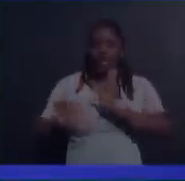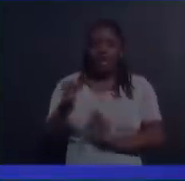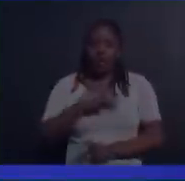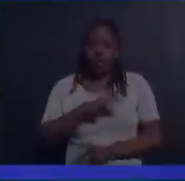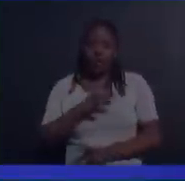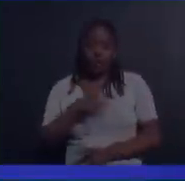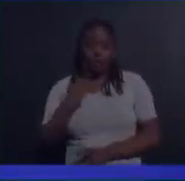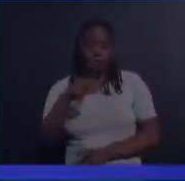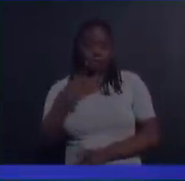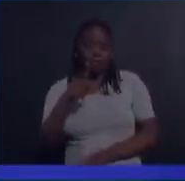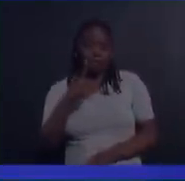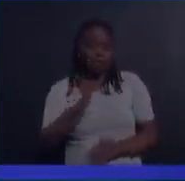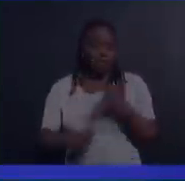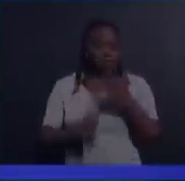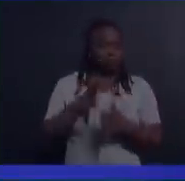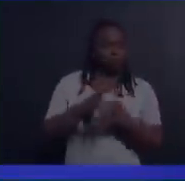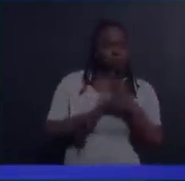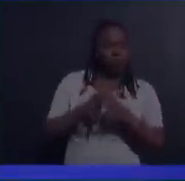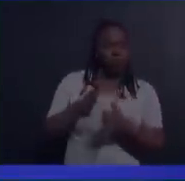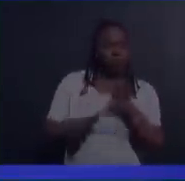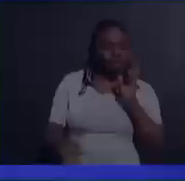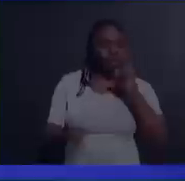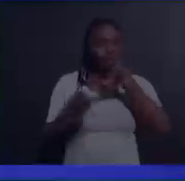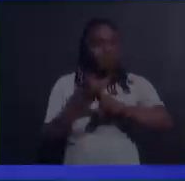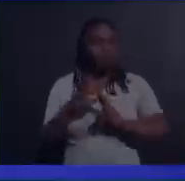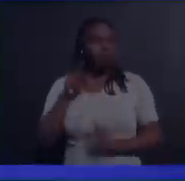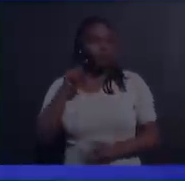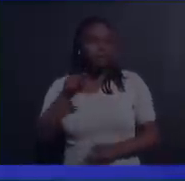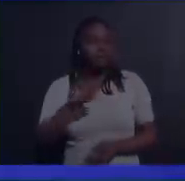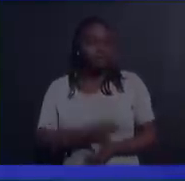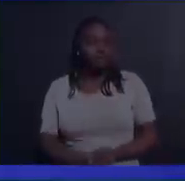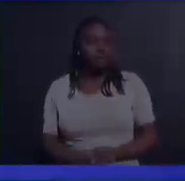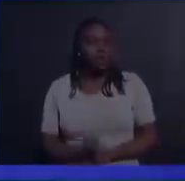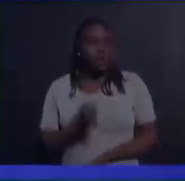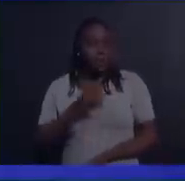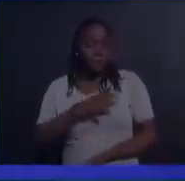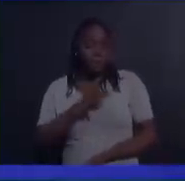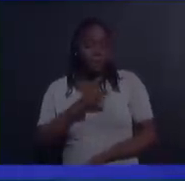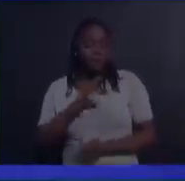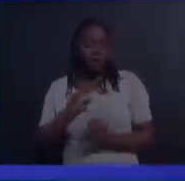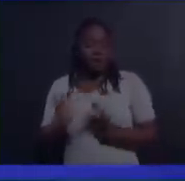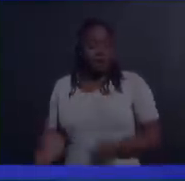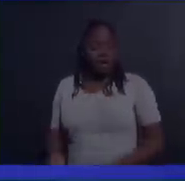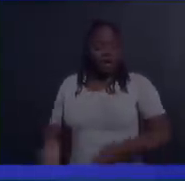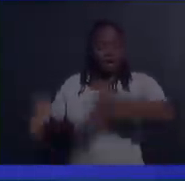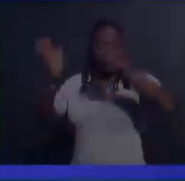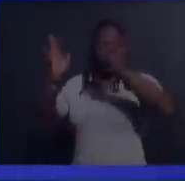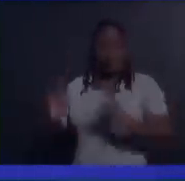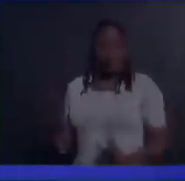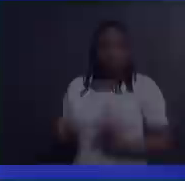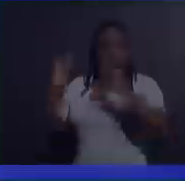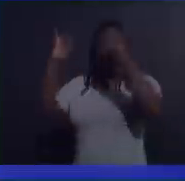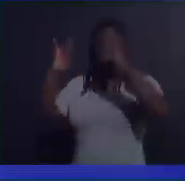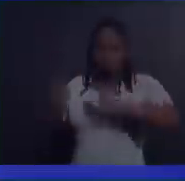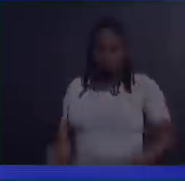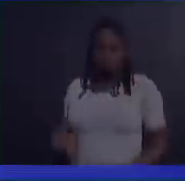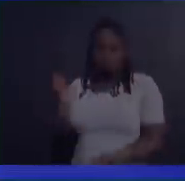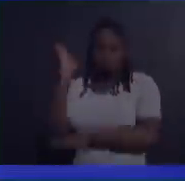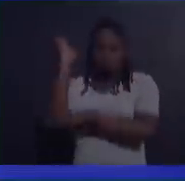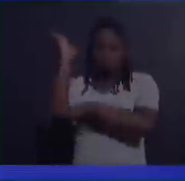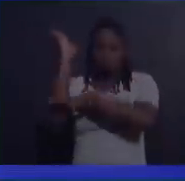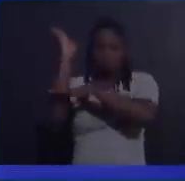medo não esteja te aprisionando. Olha só, medo de elevador. Quantas pessoas aqui têm medo de